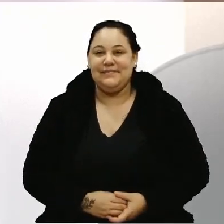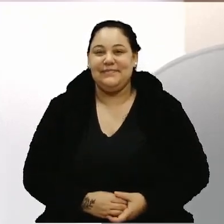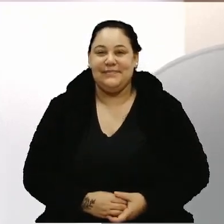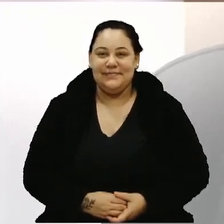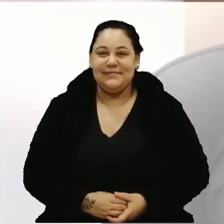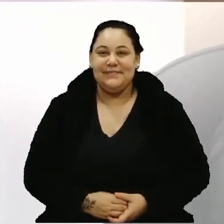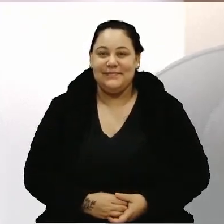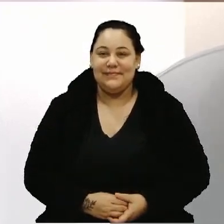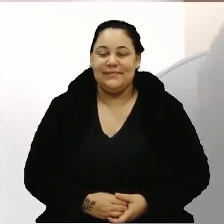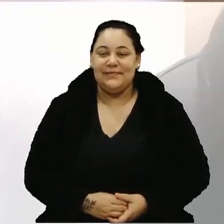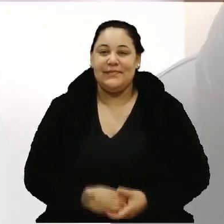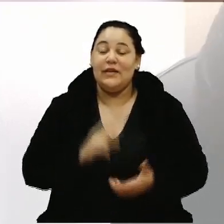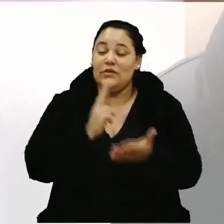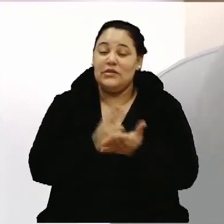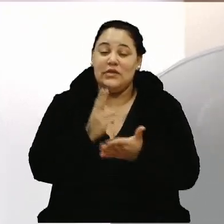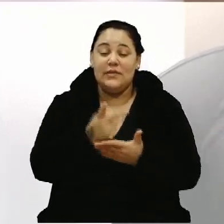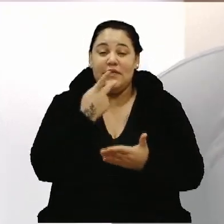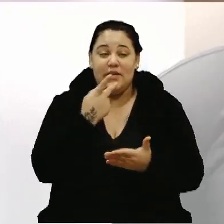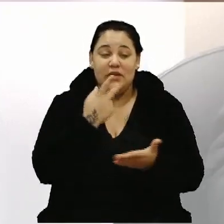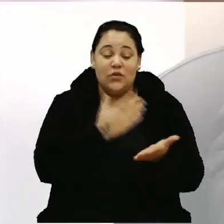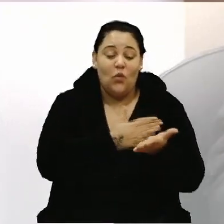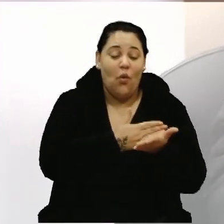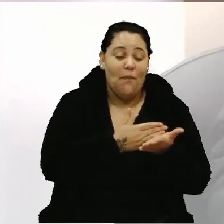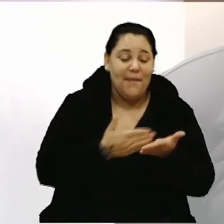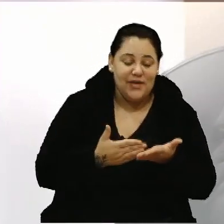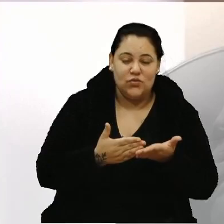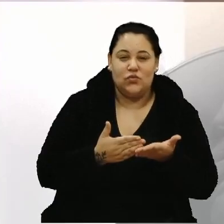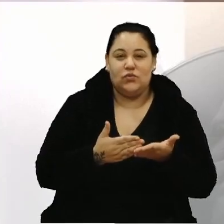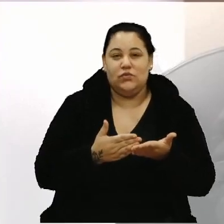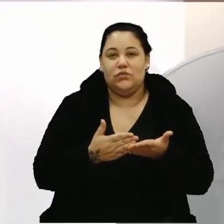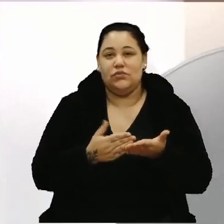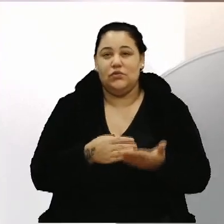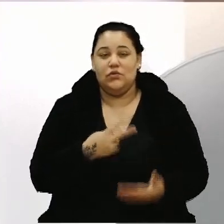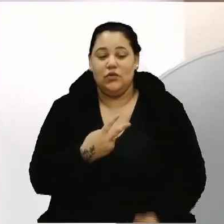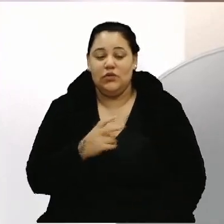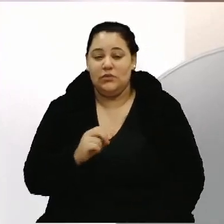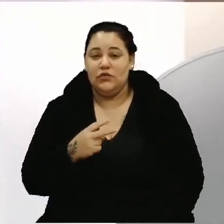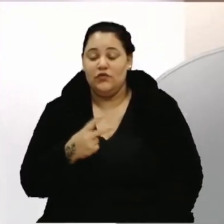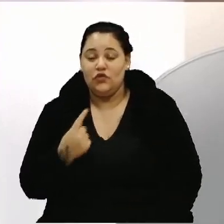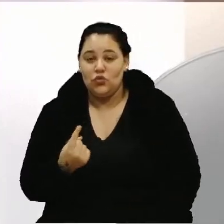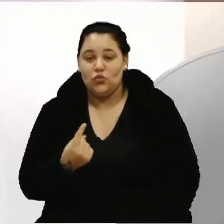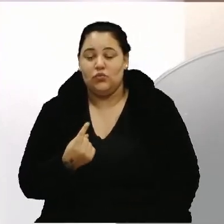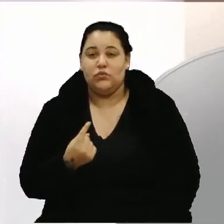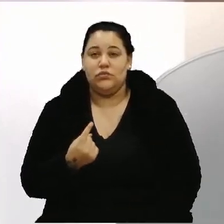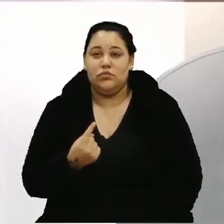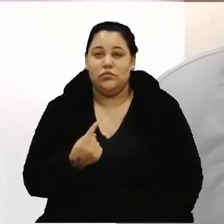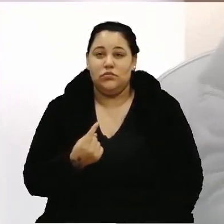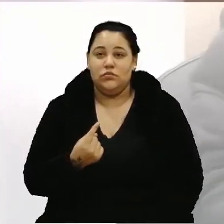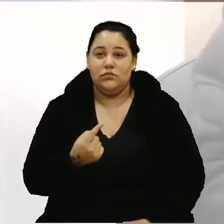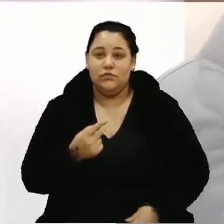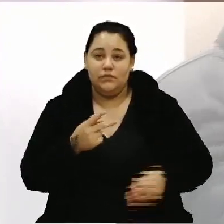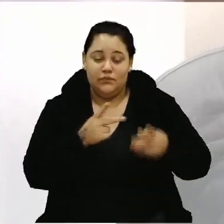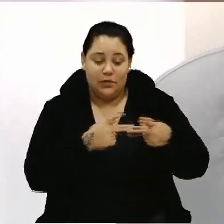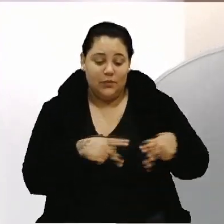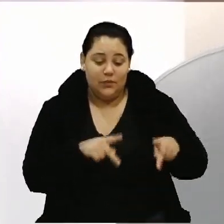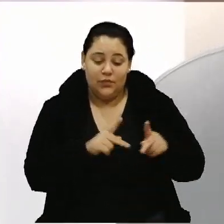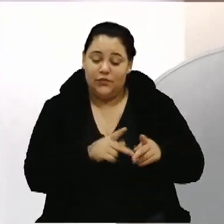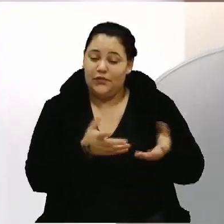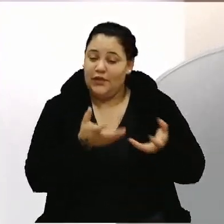Então, eu sempre disse desde o início de 2021, o povo quer um